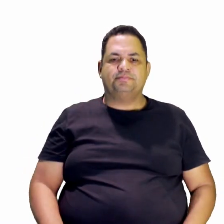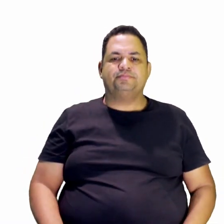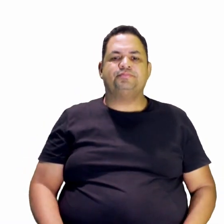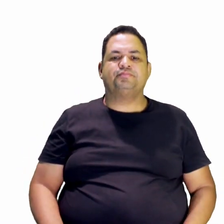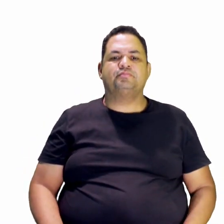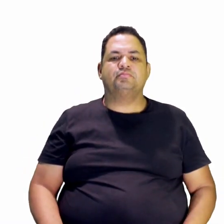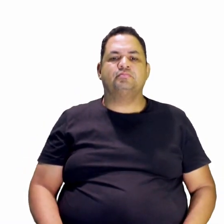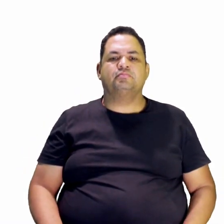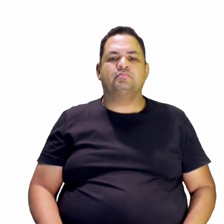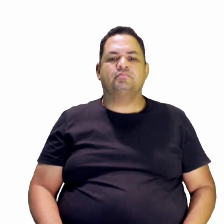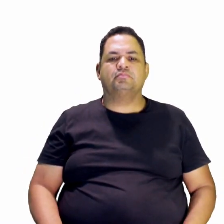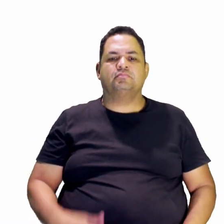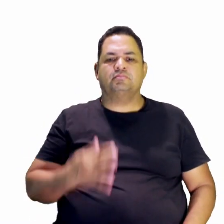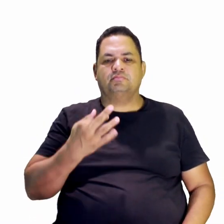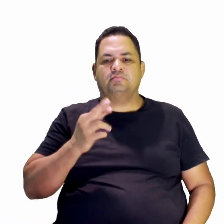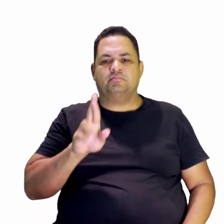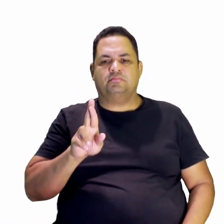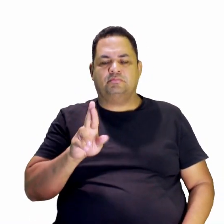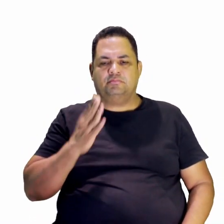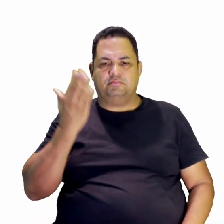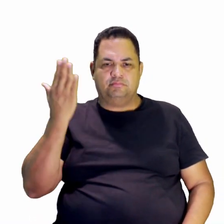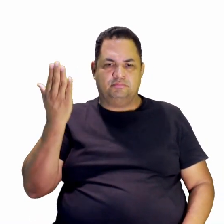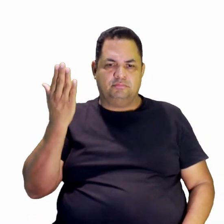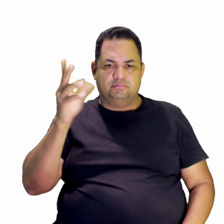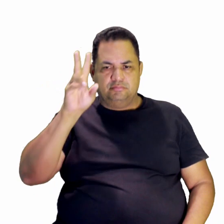bem, força resultante, lembra que